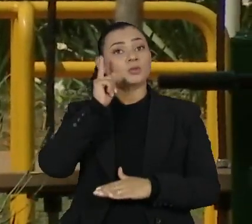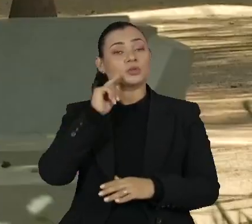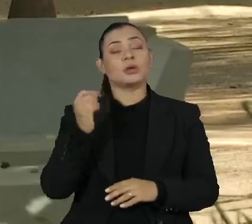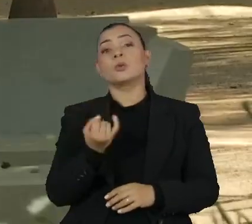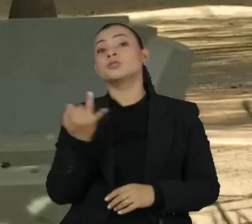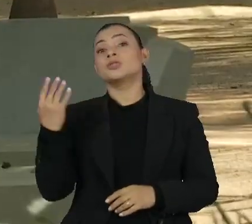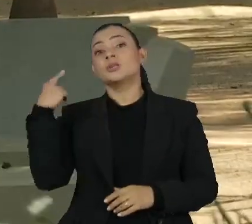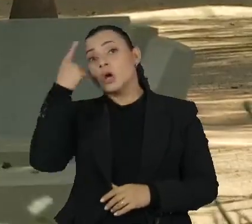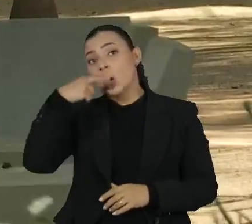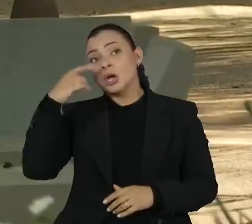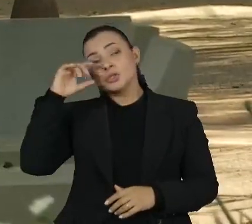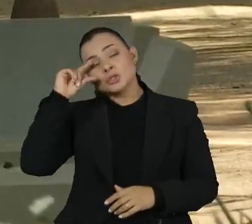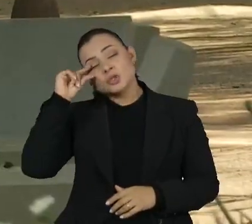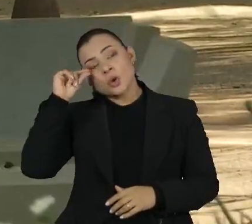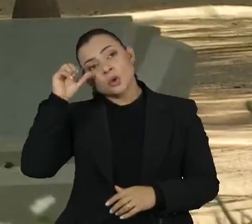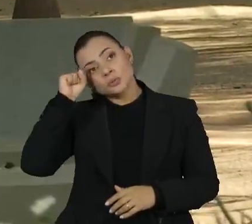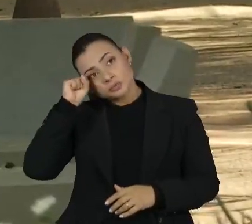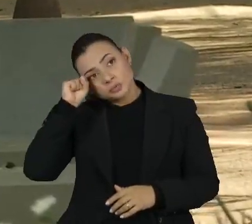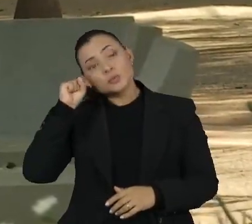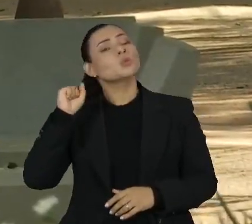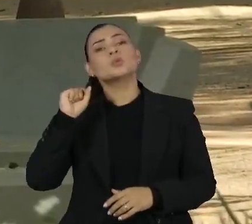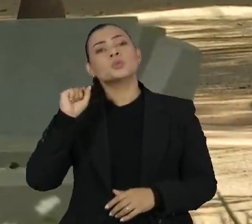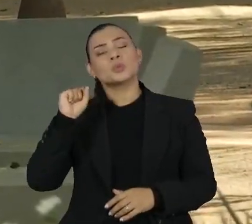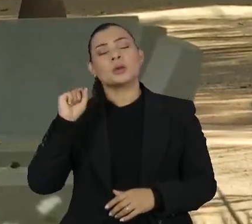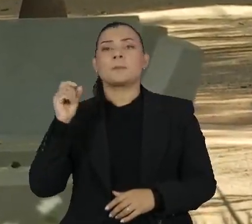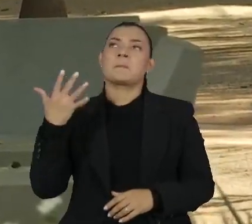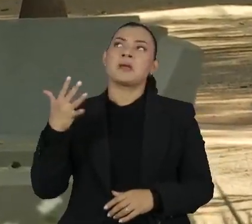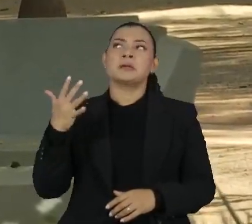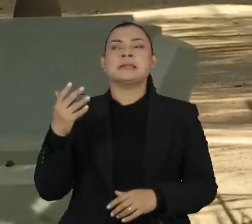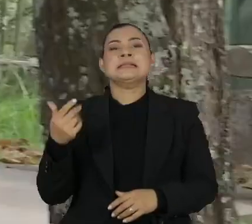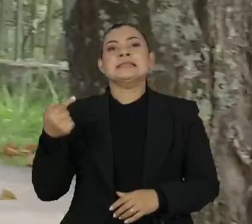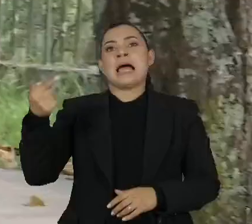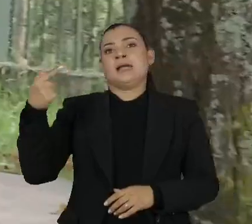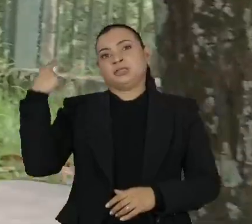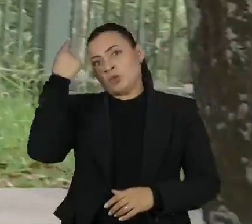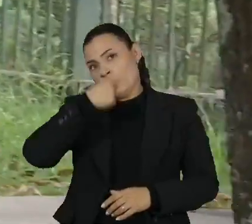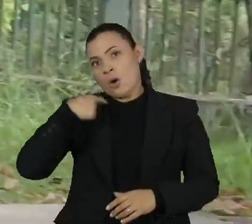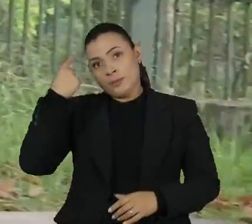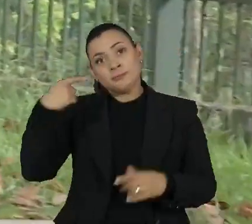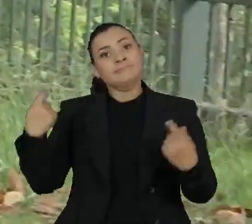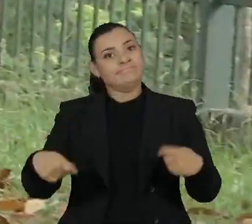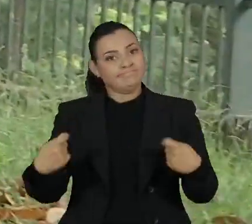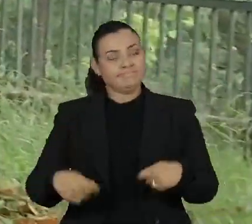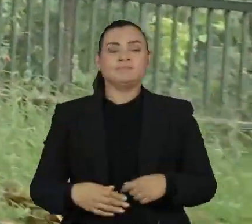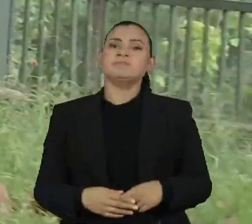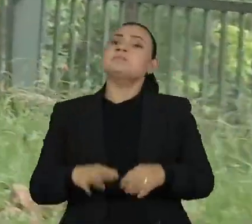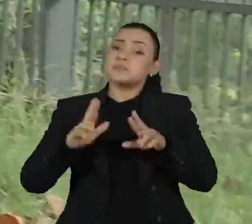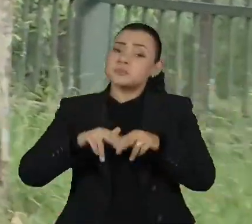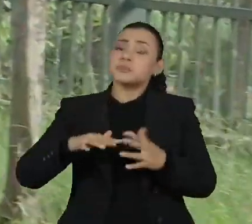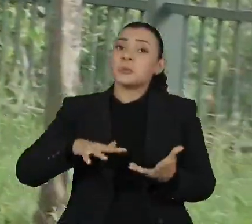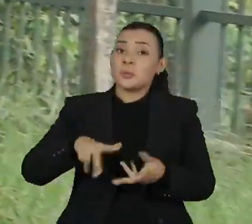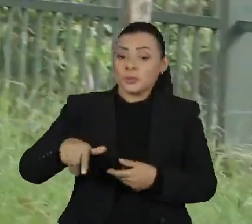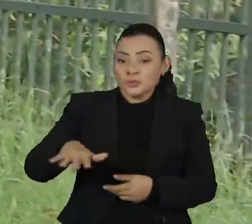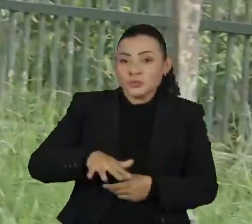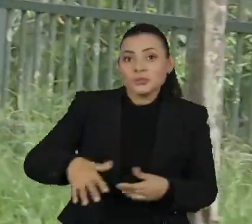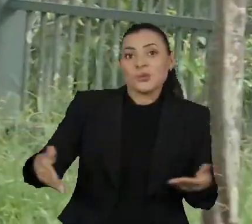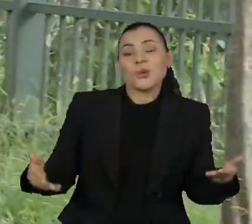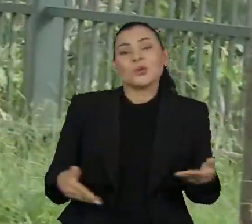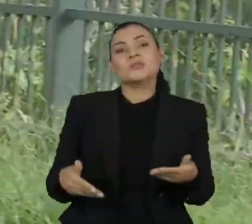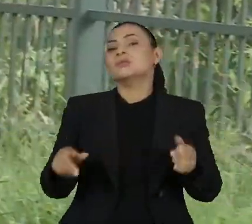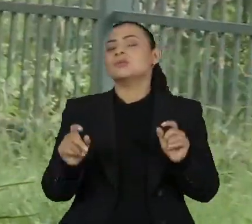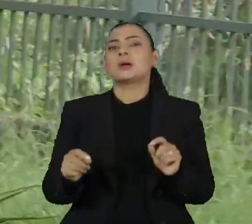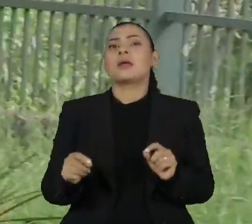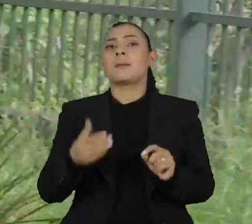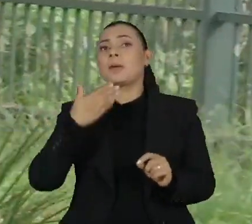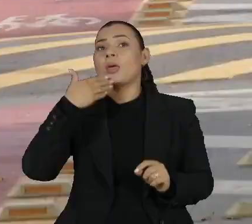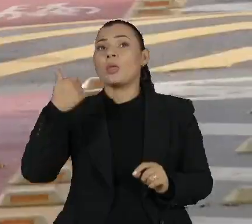Sono e o ideal que seja de mínimo 7 horas nesse mundo moderno nós estamos começando a classificar o que que seria